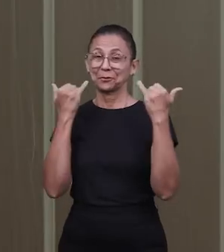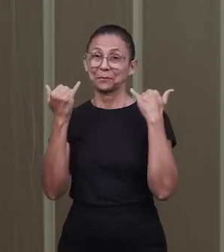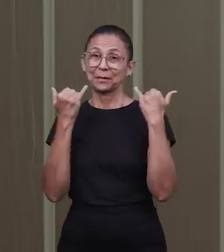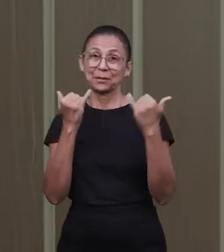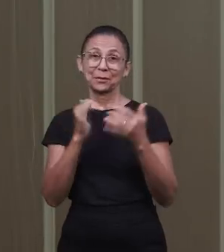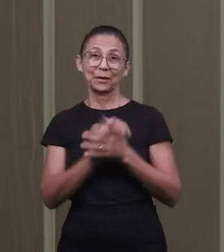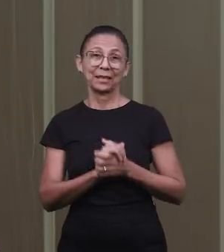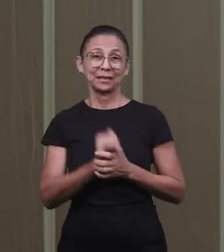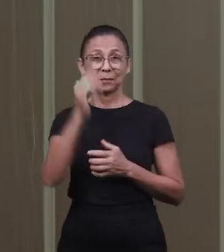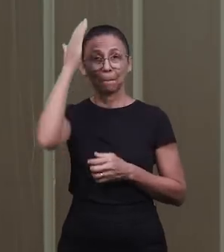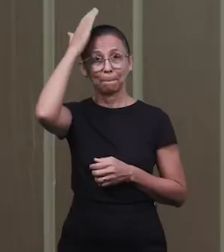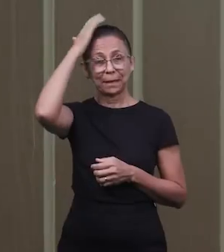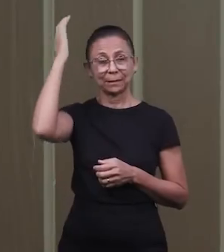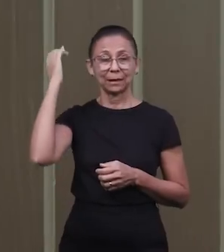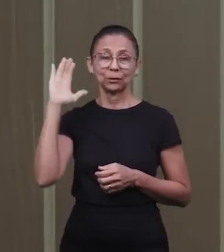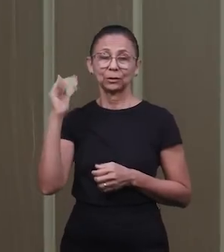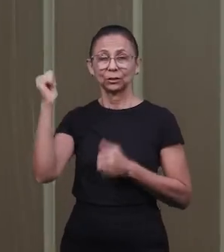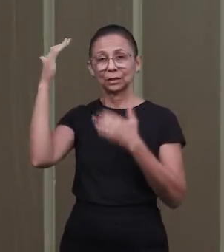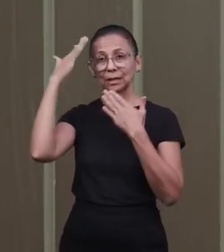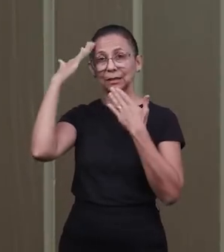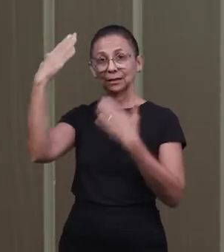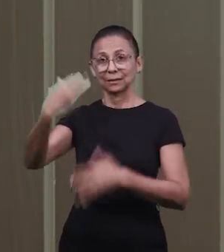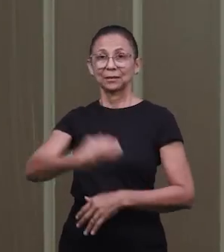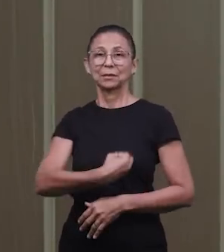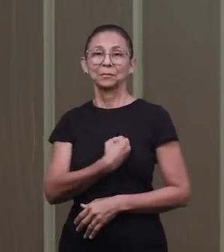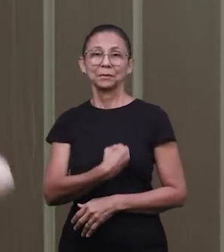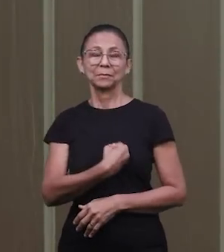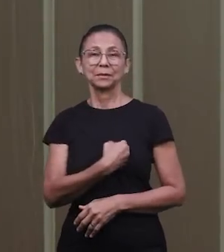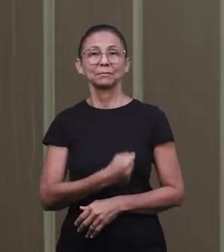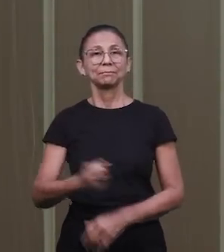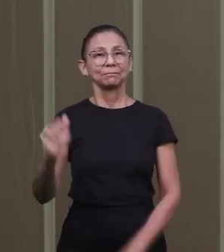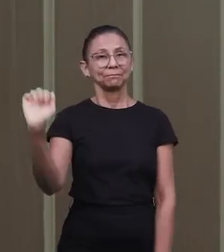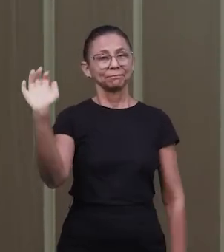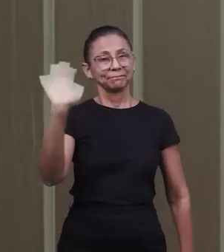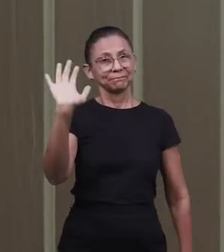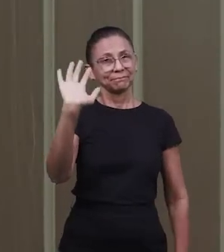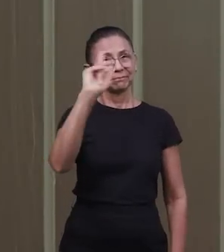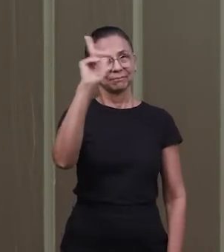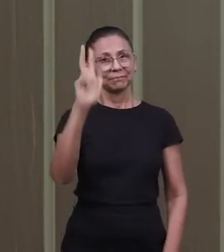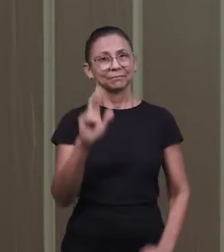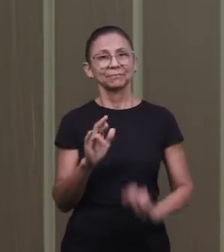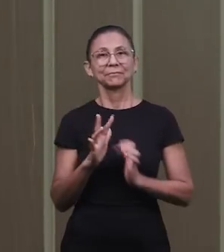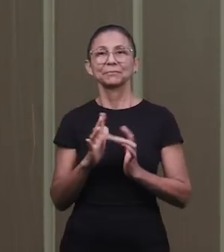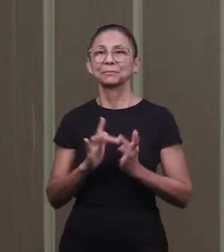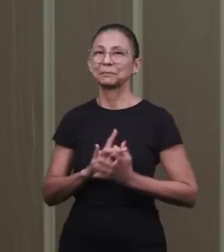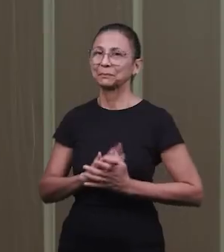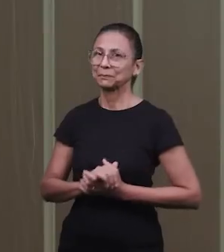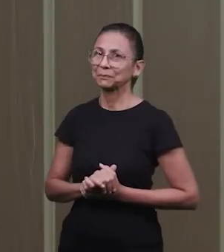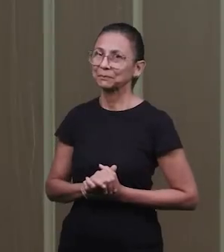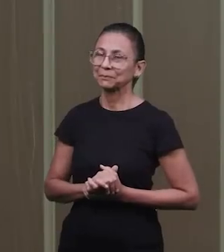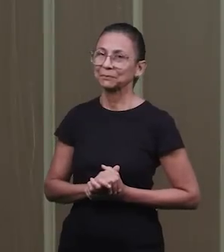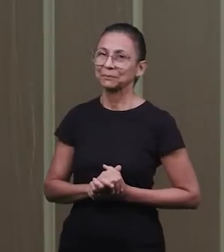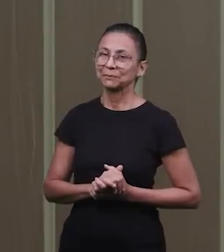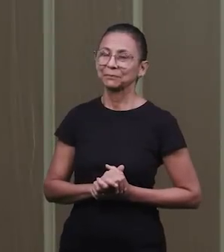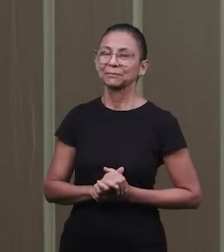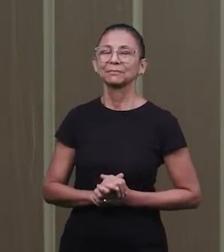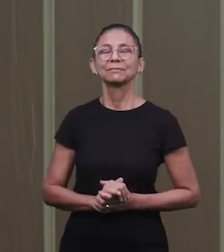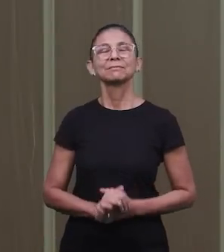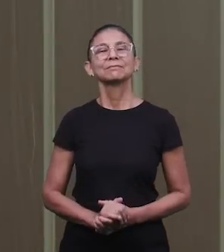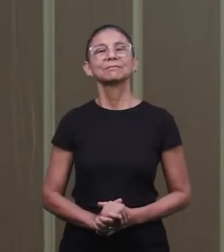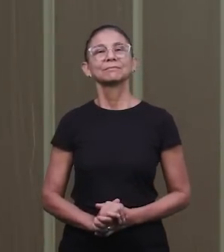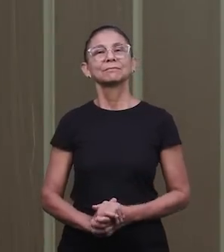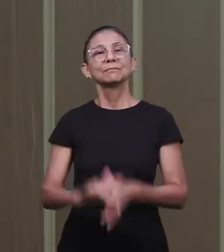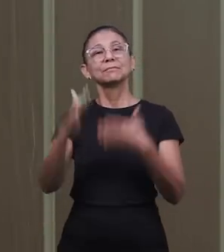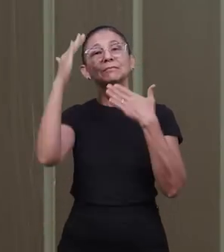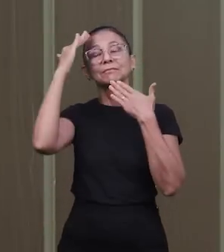essas as informações que nós temos do Paraná. Agradecemos a participação e nos despedimos de todos com a paz do Senhor